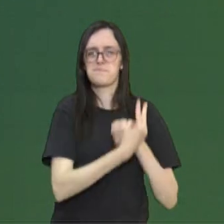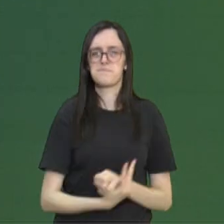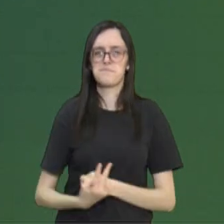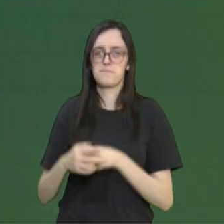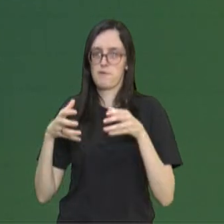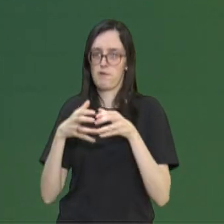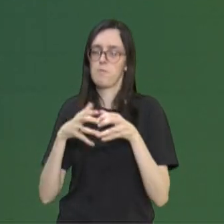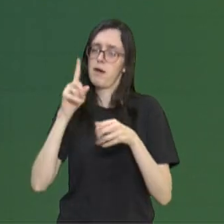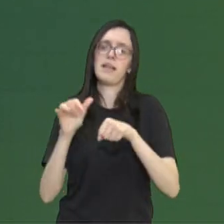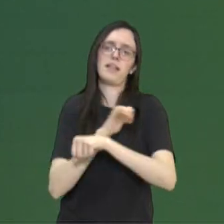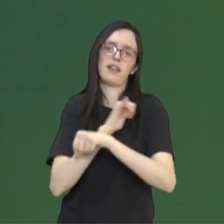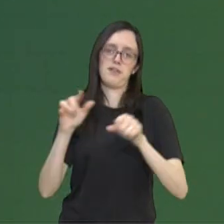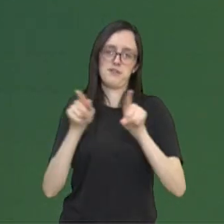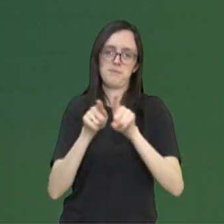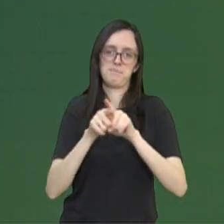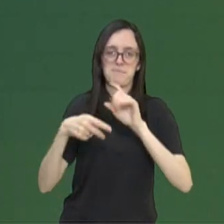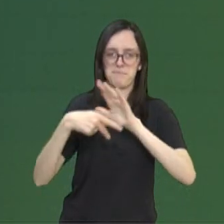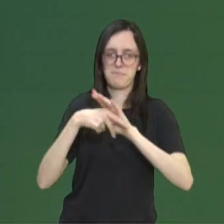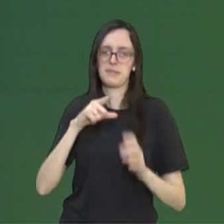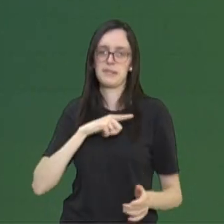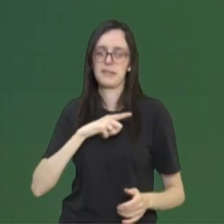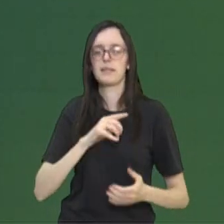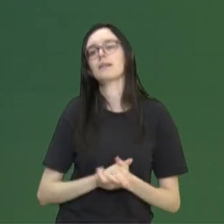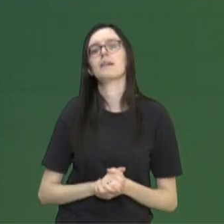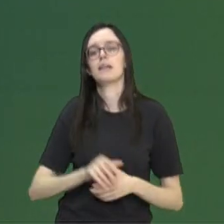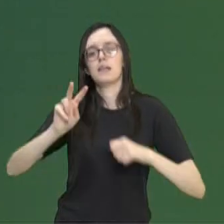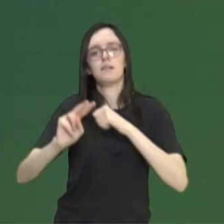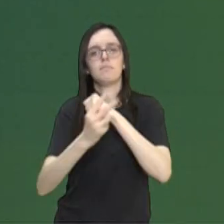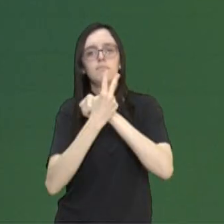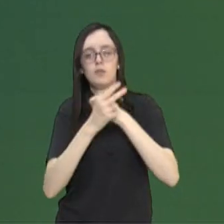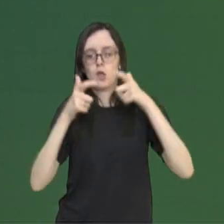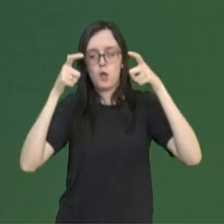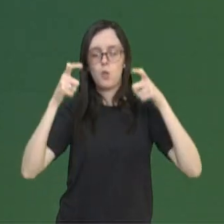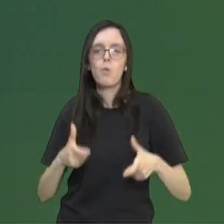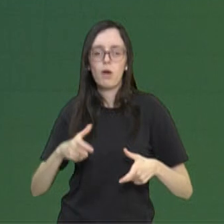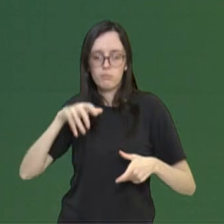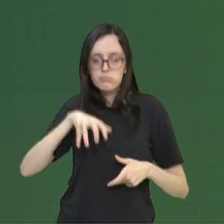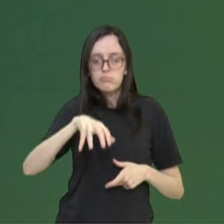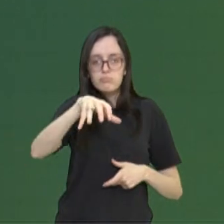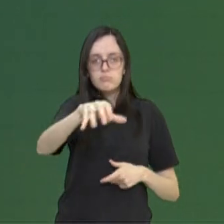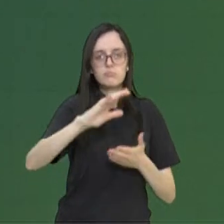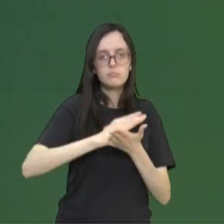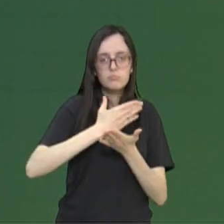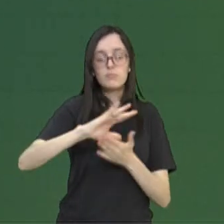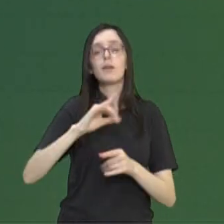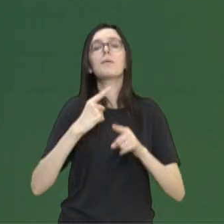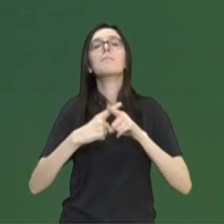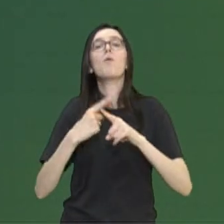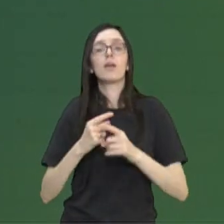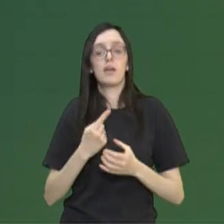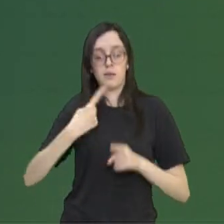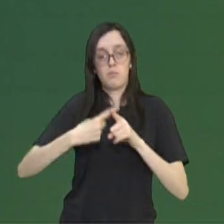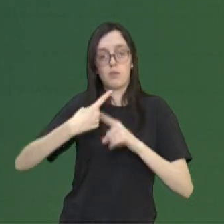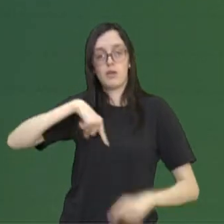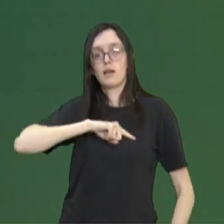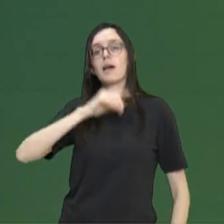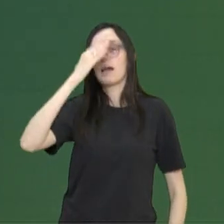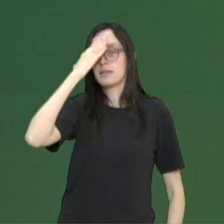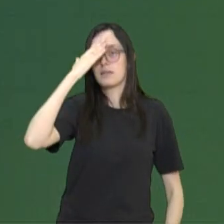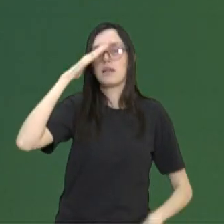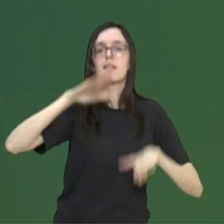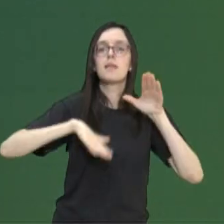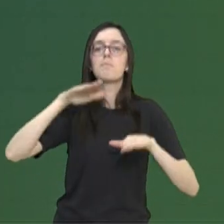né, eu também tenho que proteger o meu, né, porque quem tem mais pontos vence. Então, isso se refere à defesa,